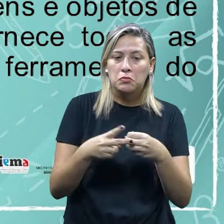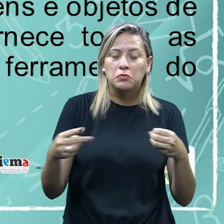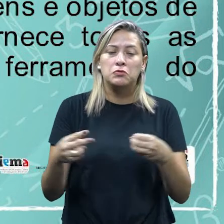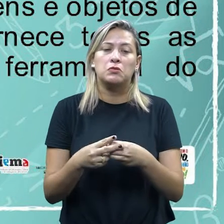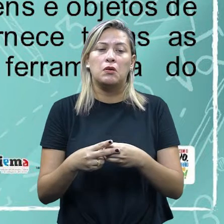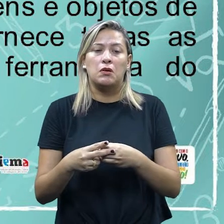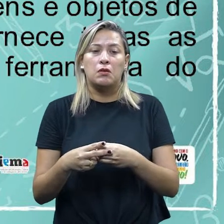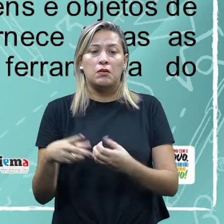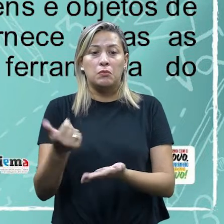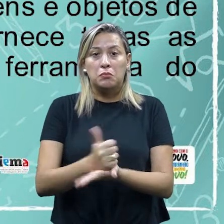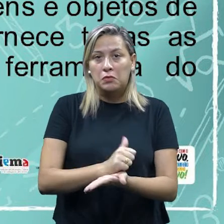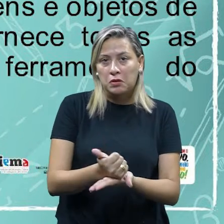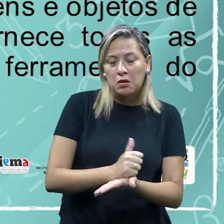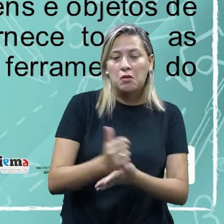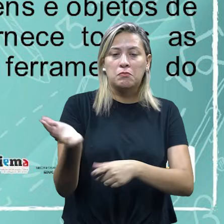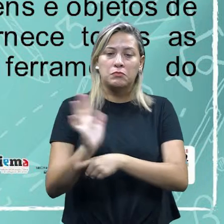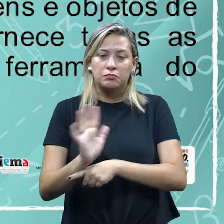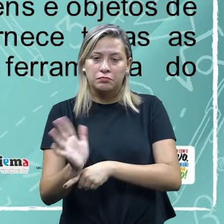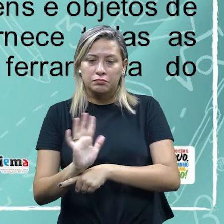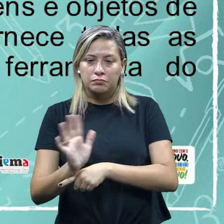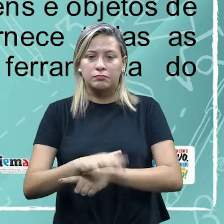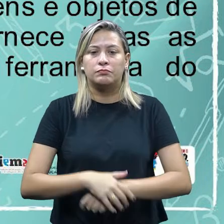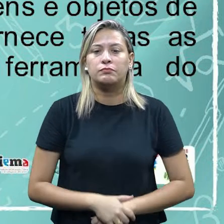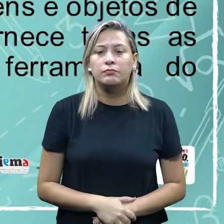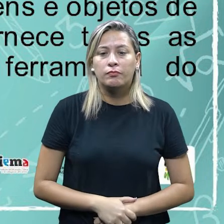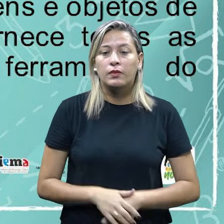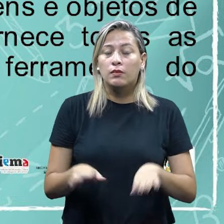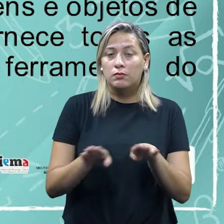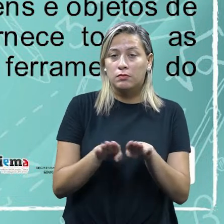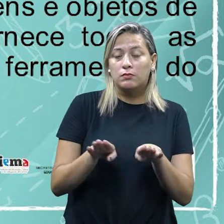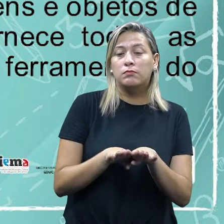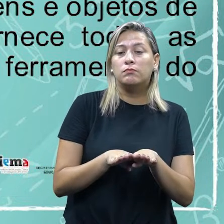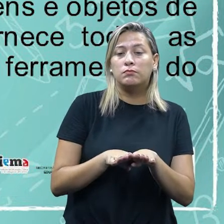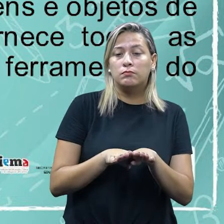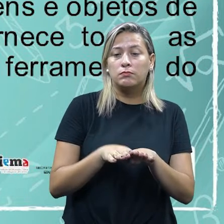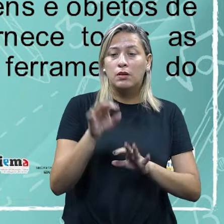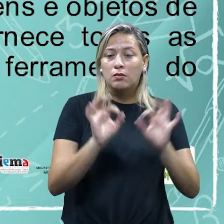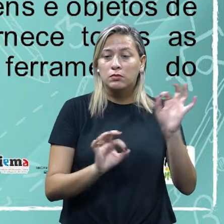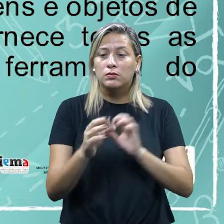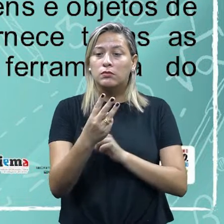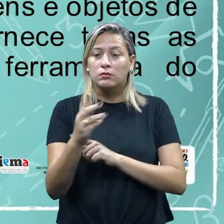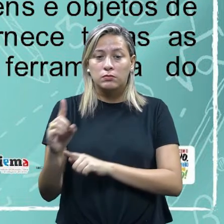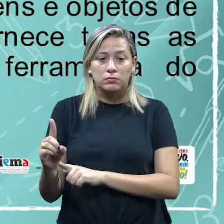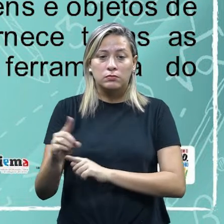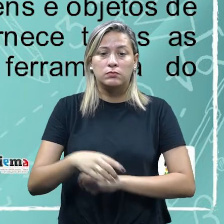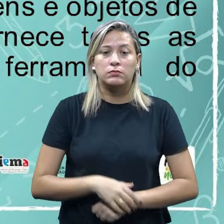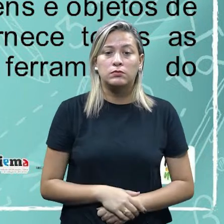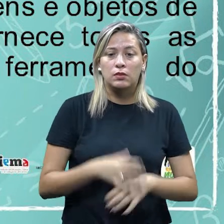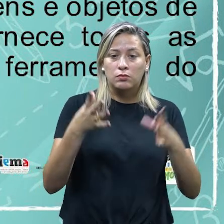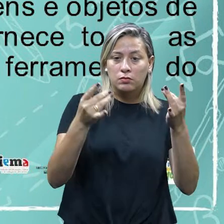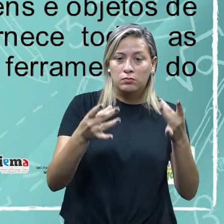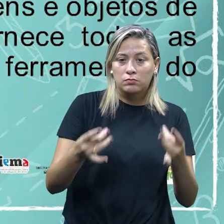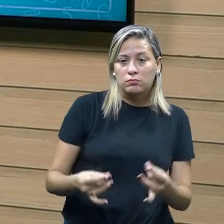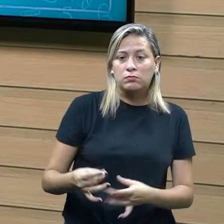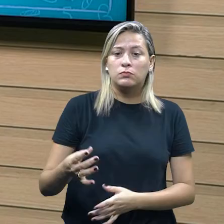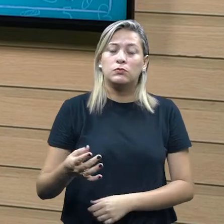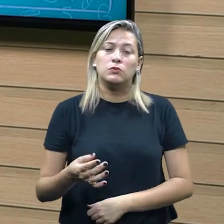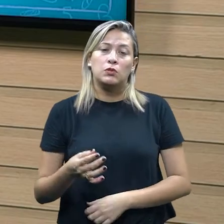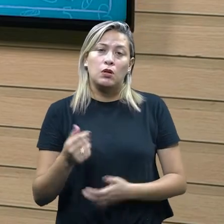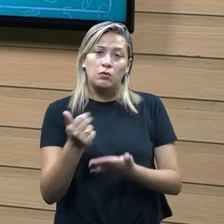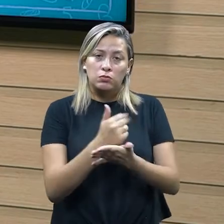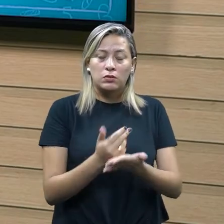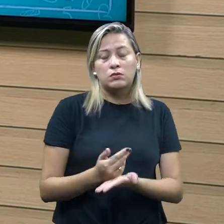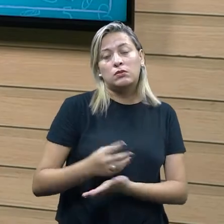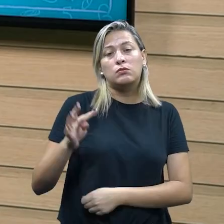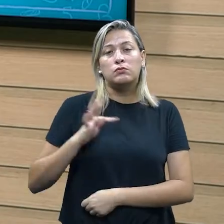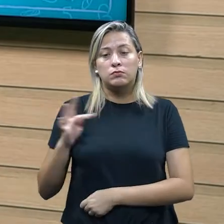3D fornece todas as especificações de desenhos técnicos através de ferramentas do software para a prototipagem do produto, né? E aí a gente